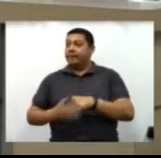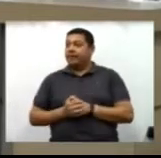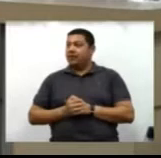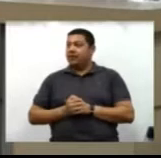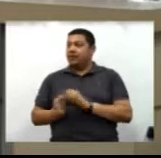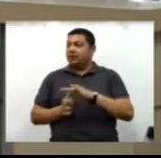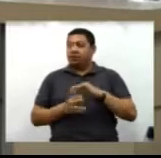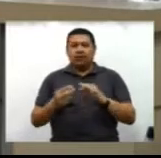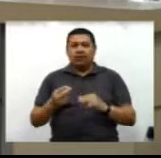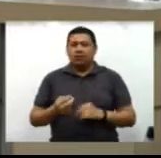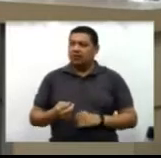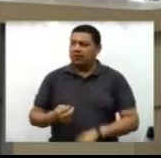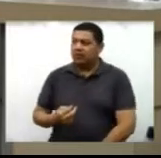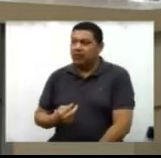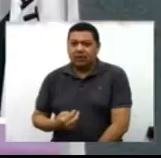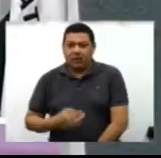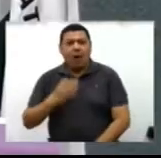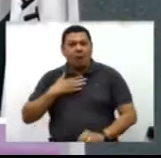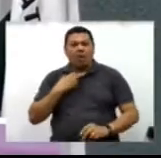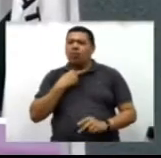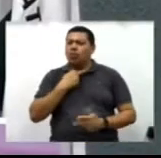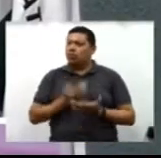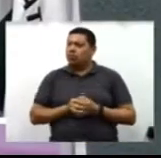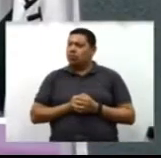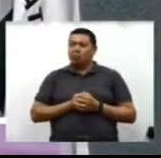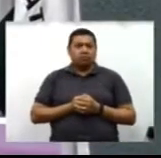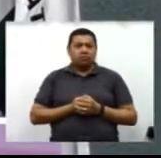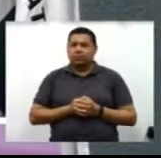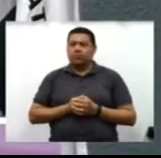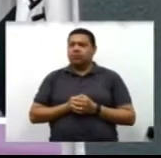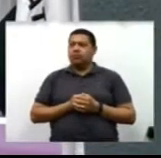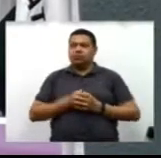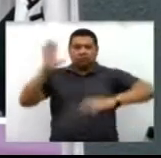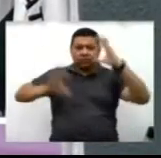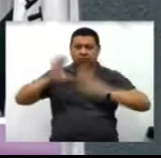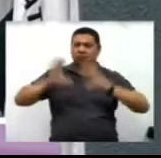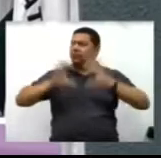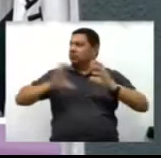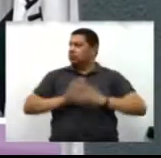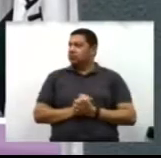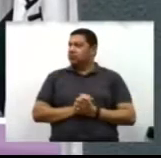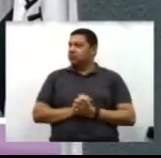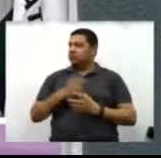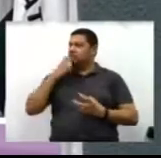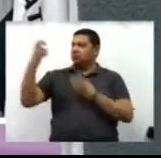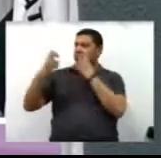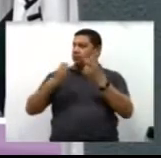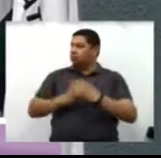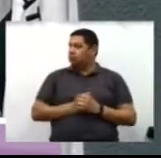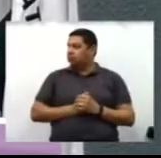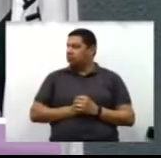se podia, não, tinha... seu amigo. O paciente tinha que ir de a pé. Vossa Excelência, uma ambulância. O paciente não podia, não, de ambulância. Uma ambulância de UTI. Pera, por